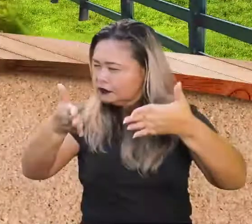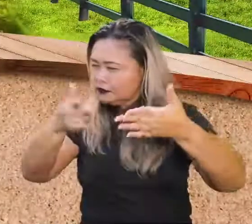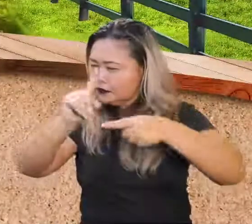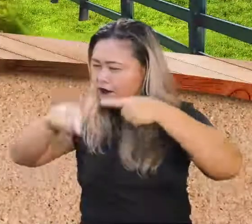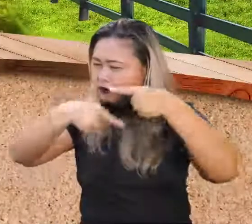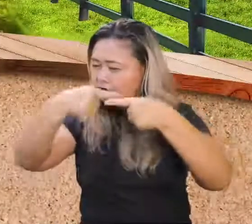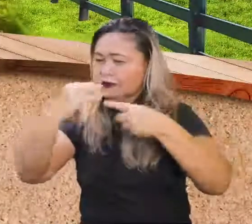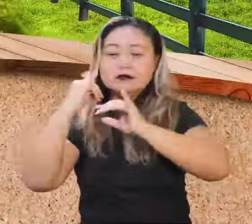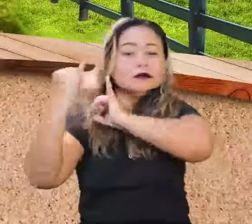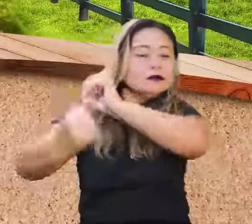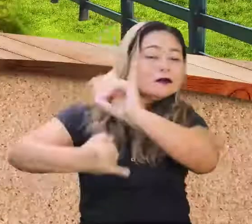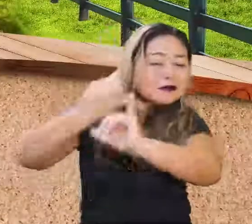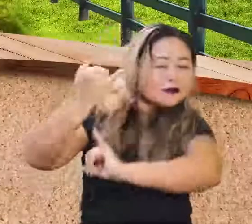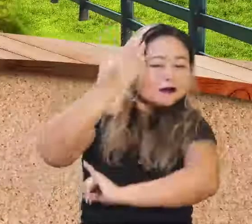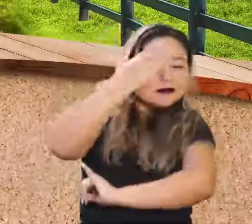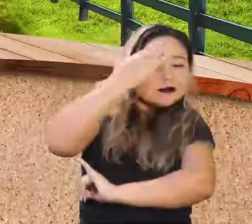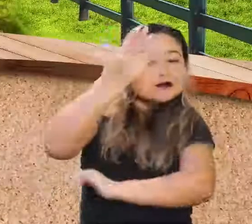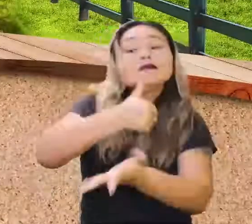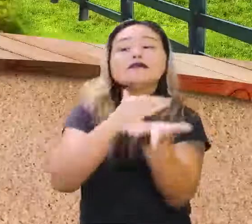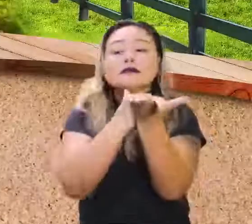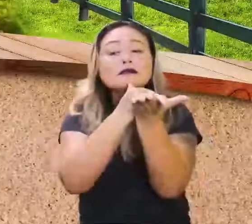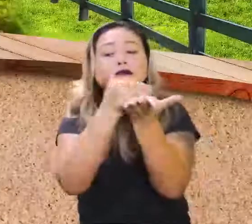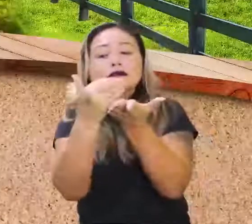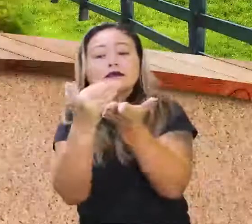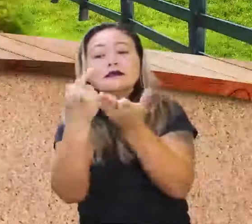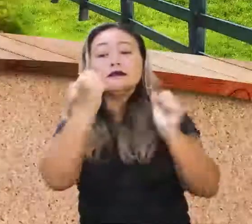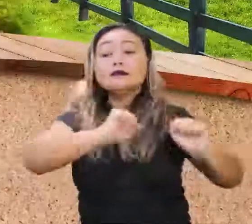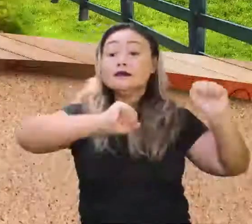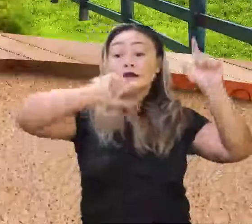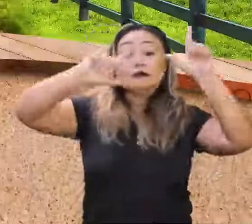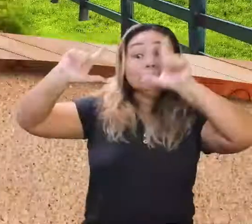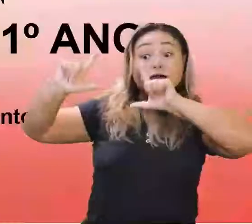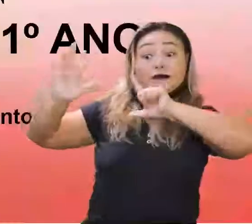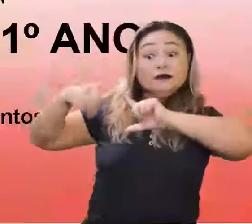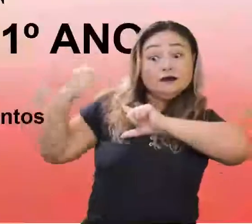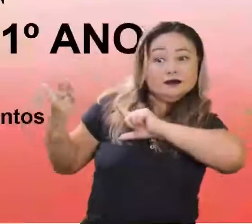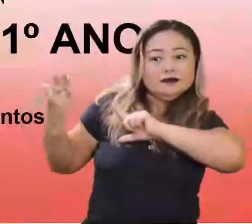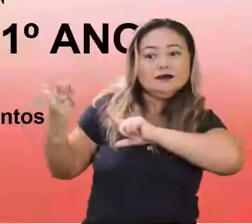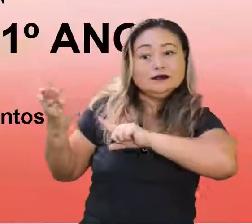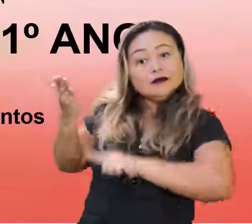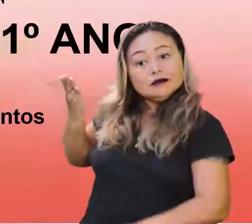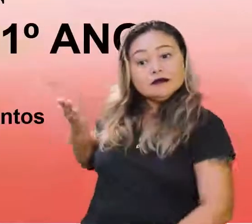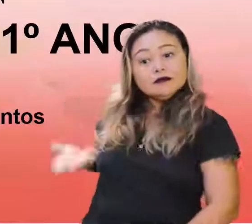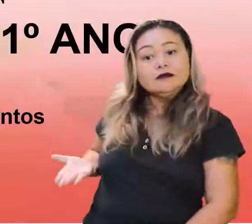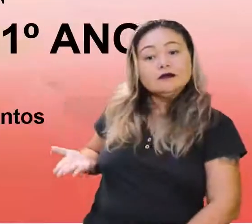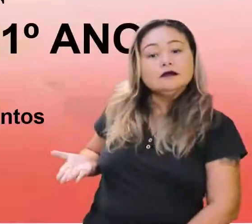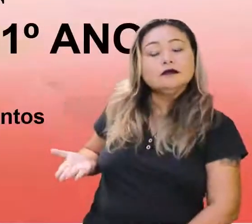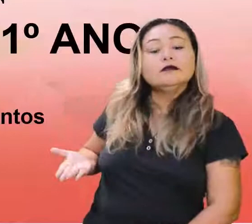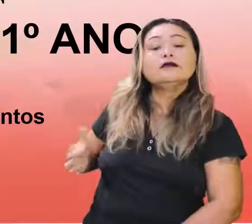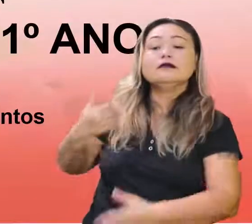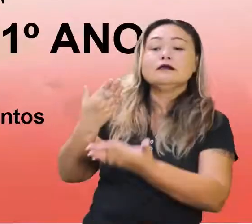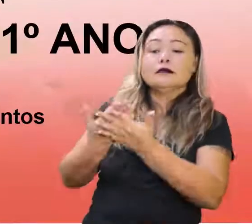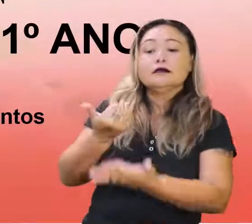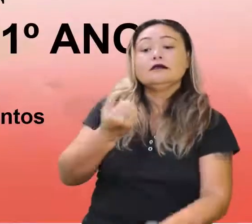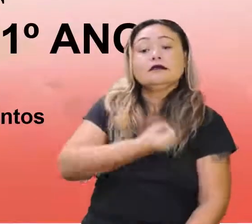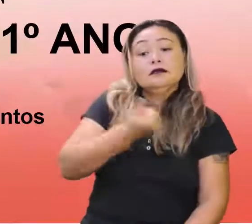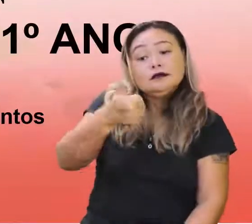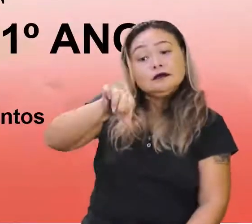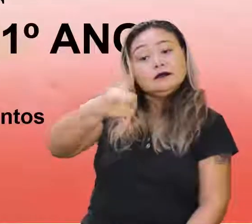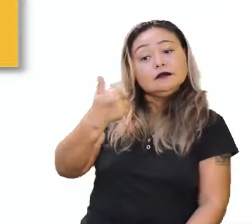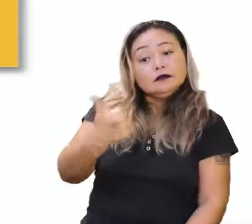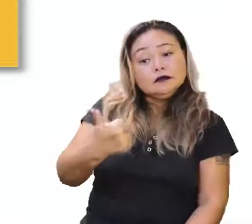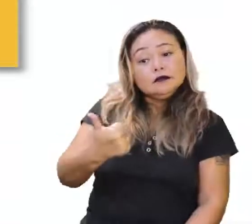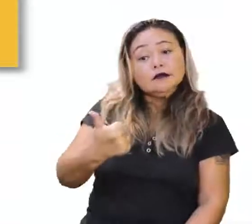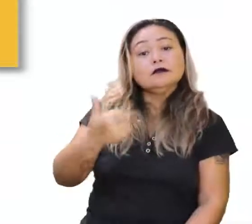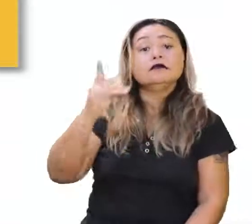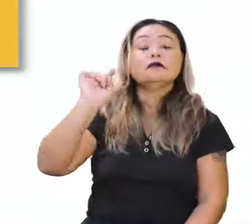gente vai mandar uma mensagem, vai saber quem é. Vamos começar? Dá uma olhada no slide lá, galera. Olha aí, aula